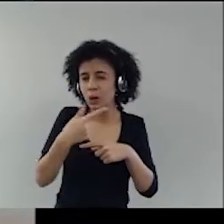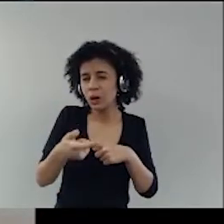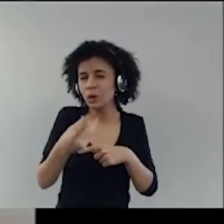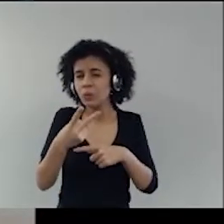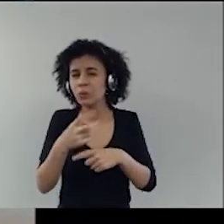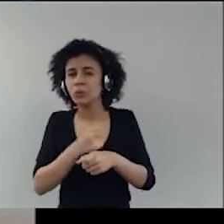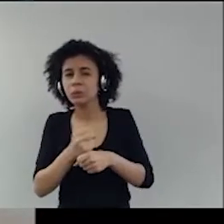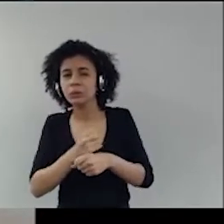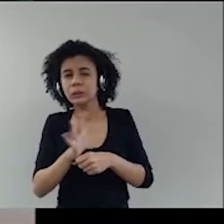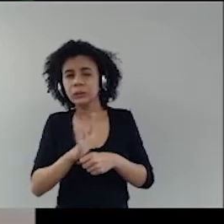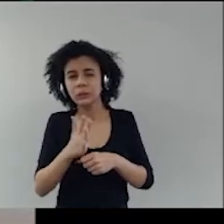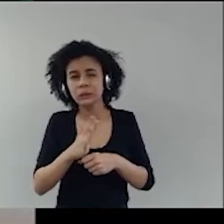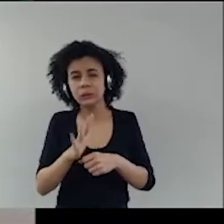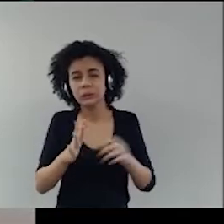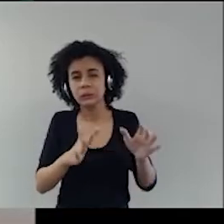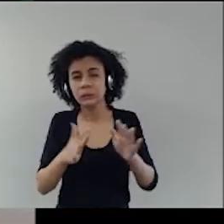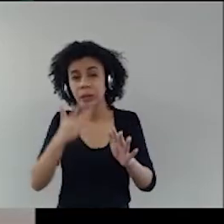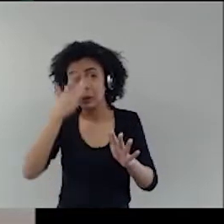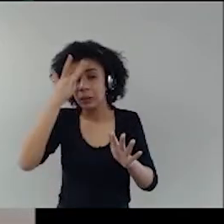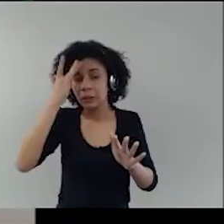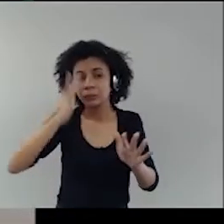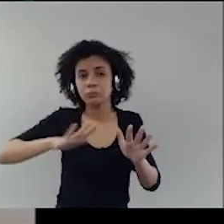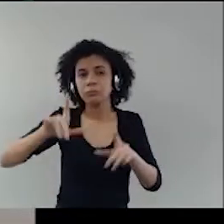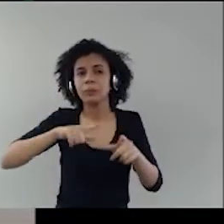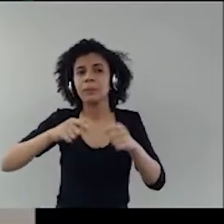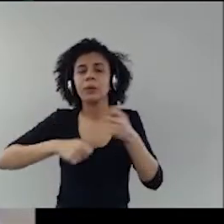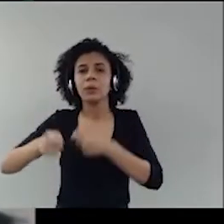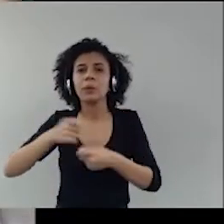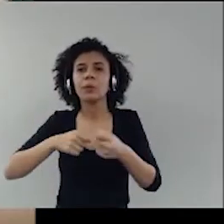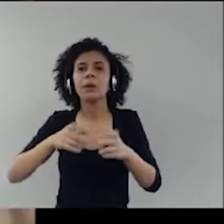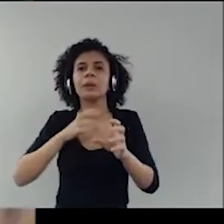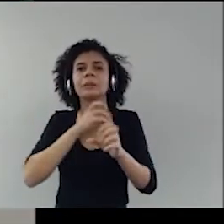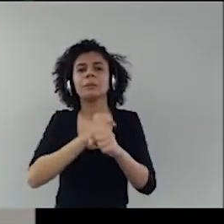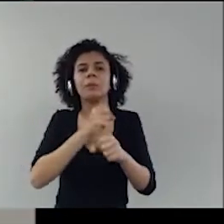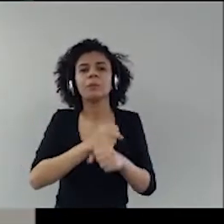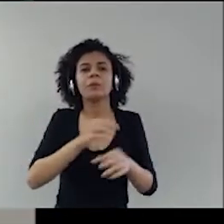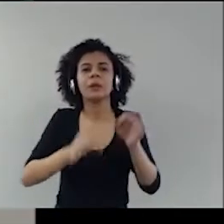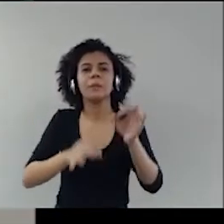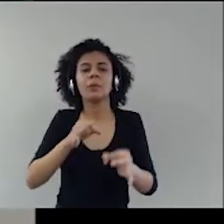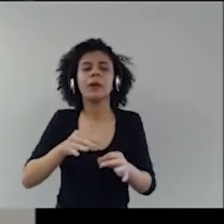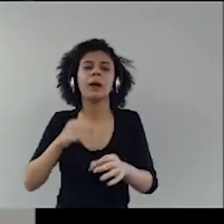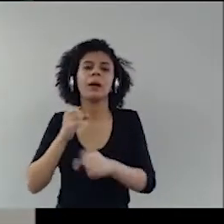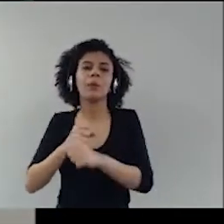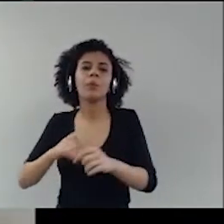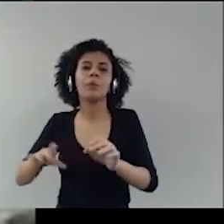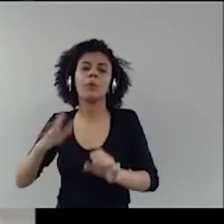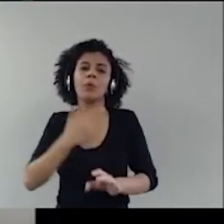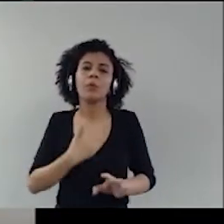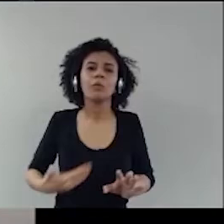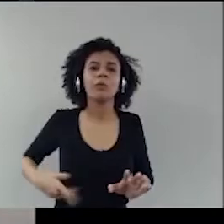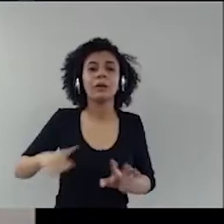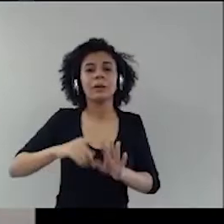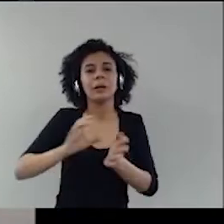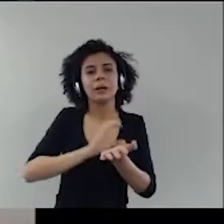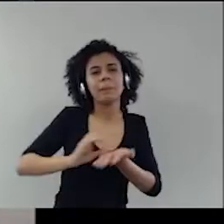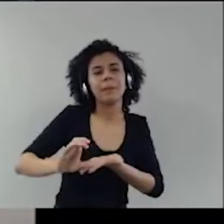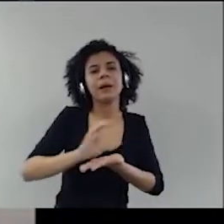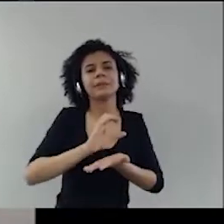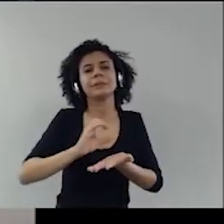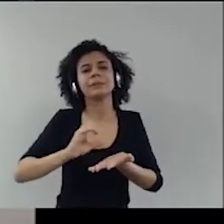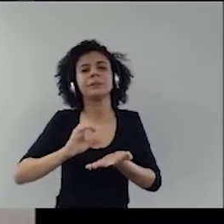2 anos, os organismos de controle, leia-se Tribunal de Contas dos Estados, Tribunal de Contas da União, porque o repasse do Sul é